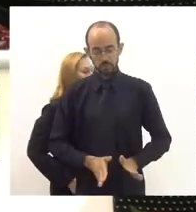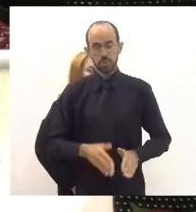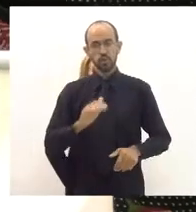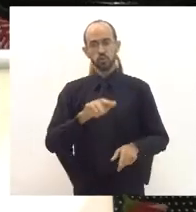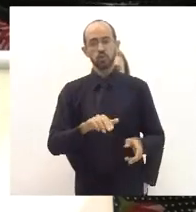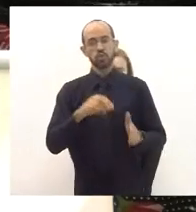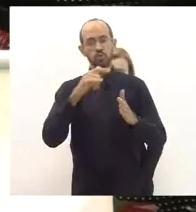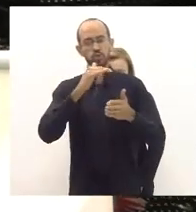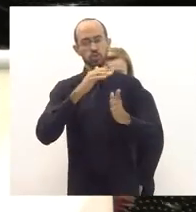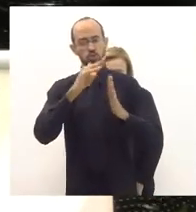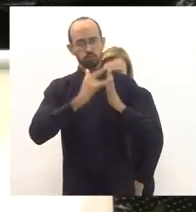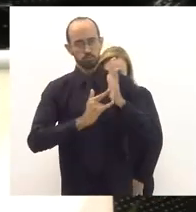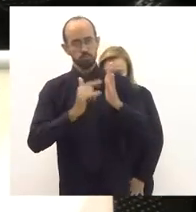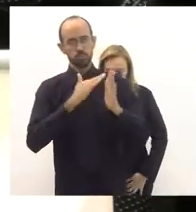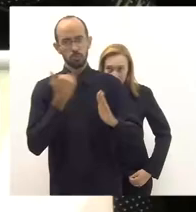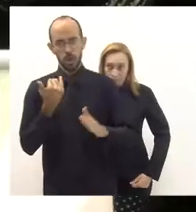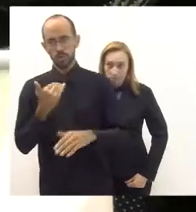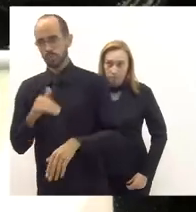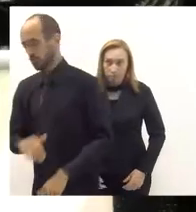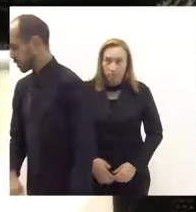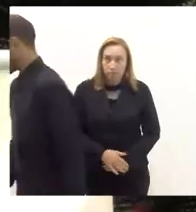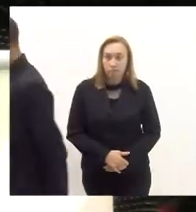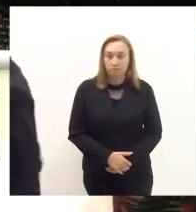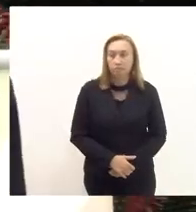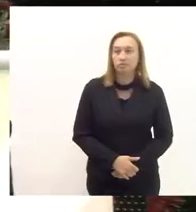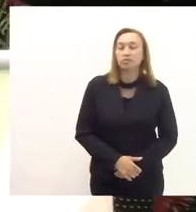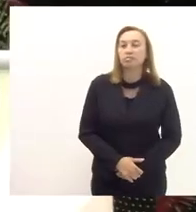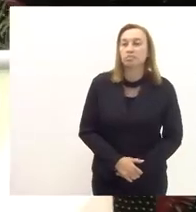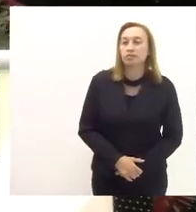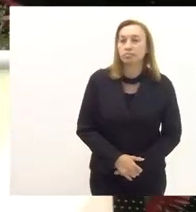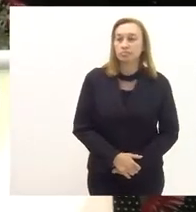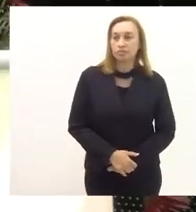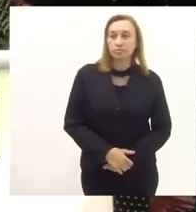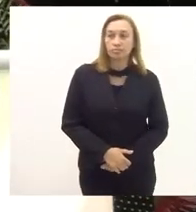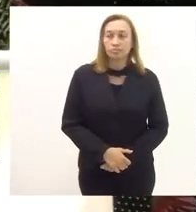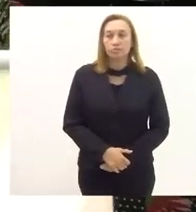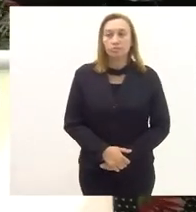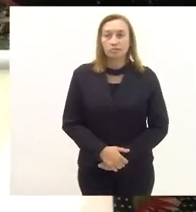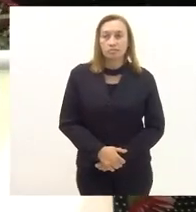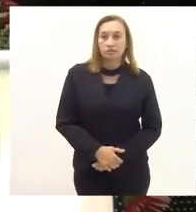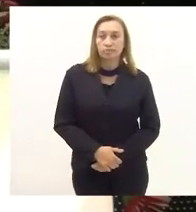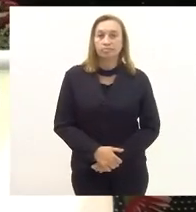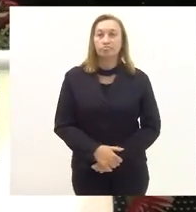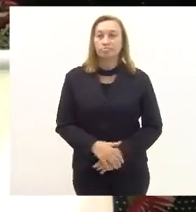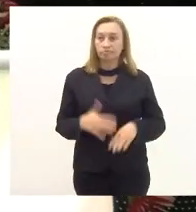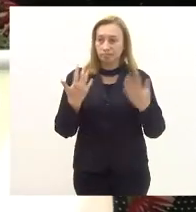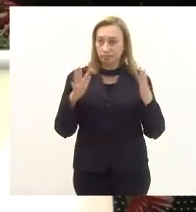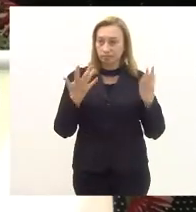de óbito para fazer constar Samantha e gênero feminino.